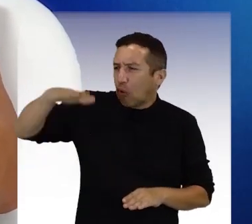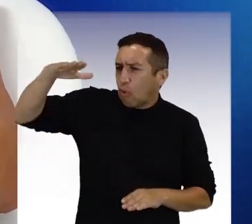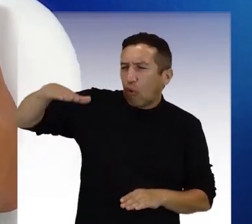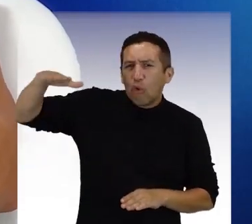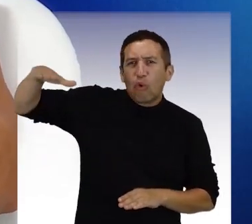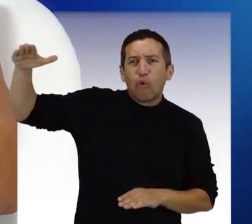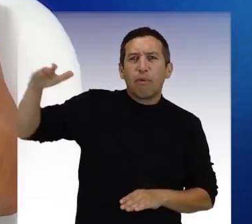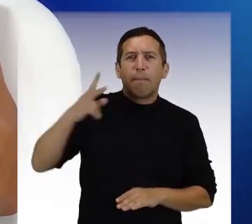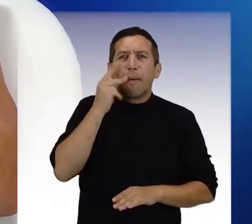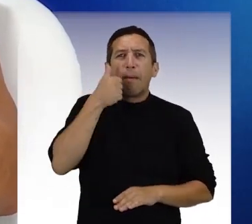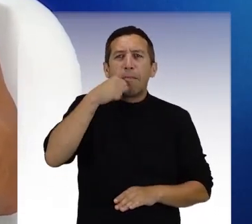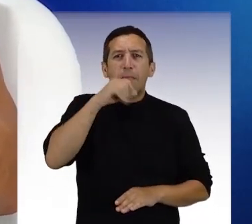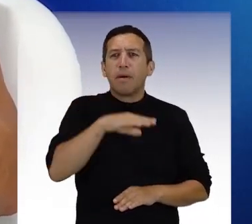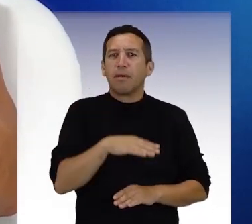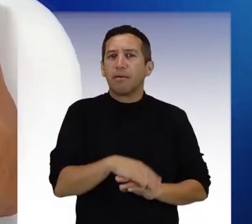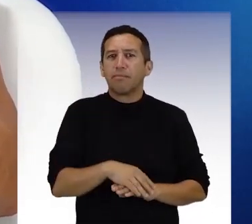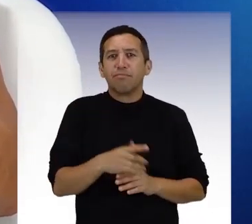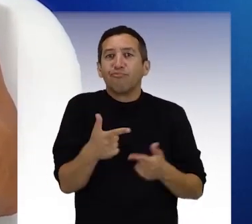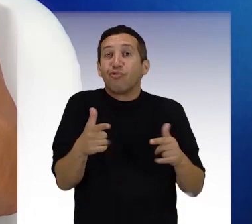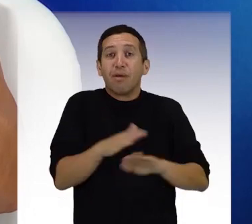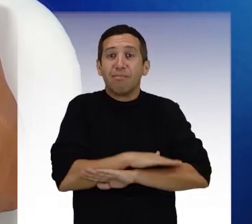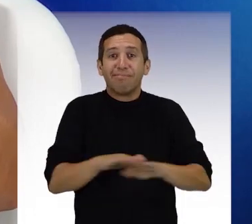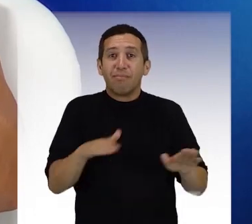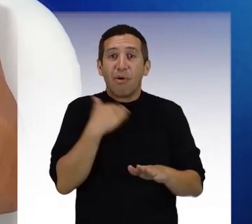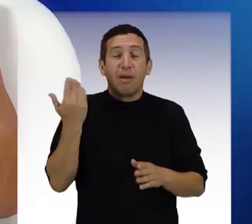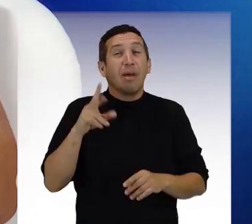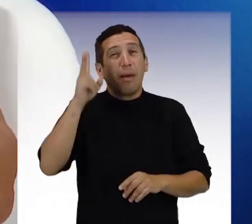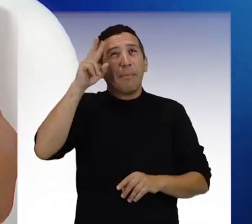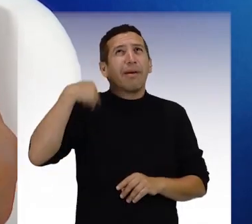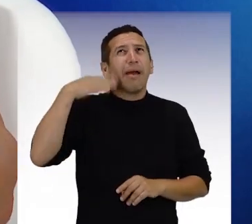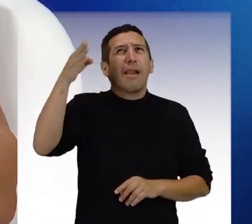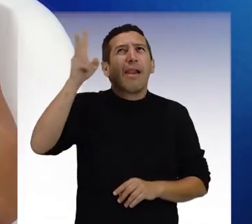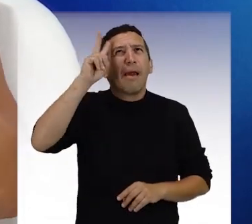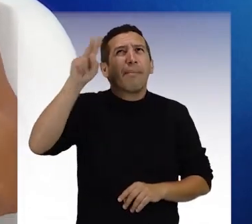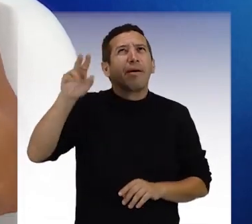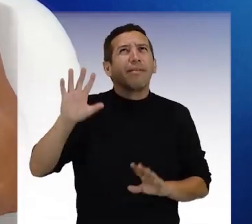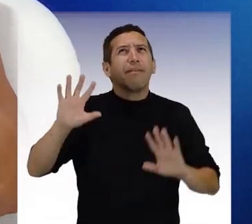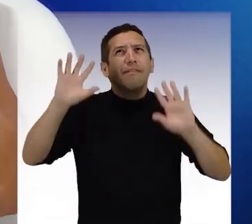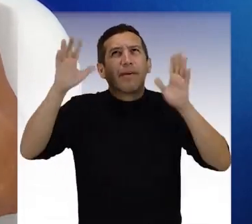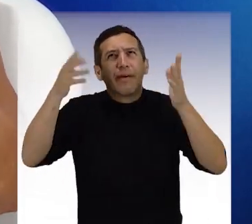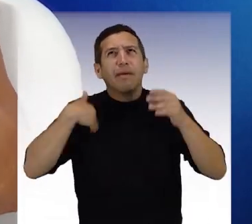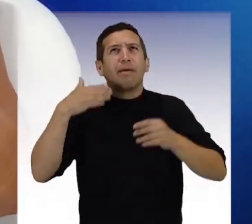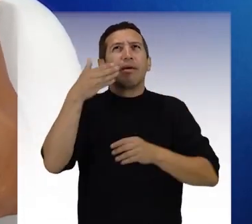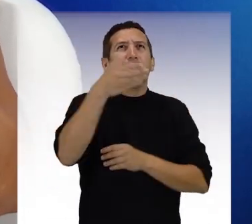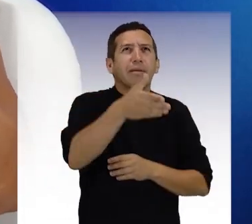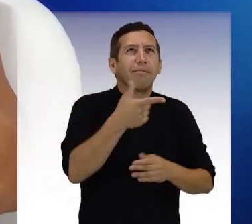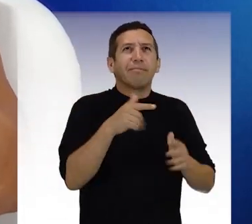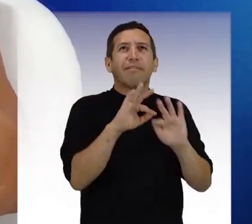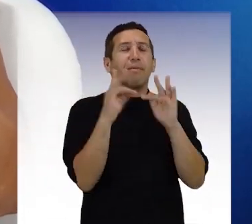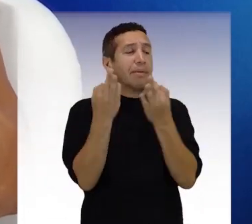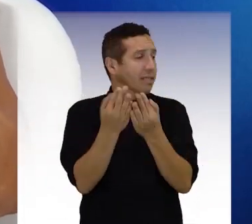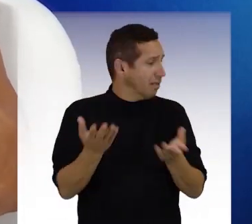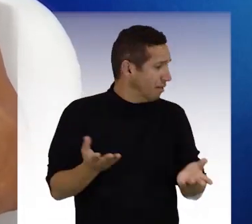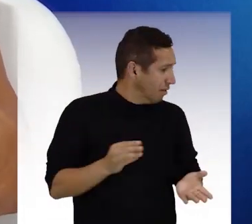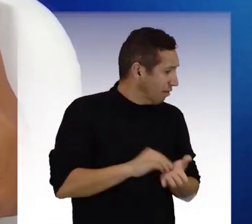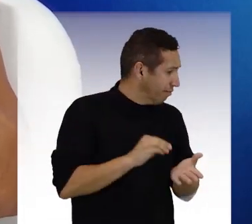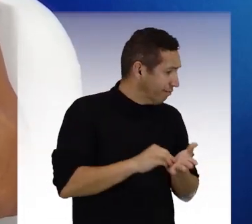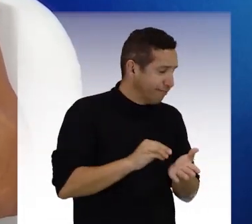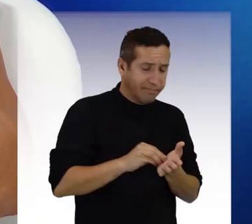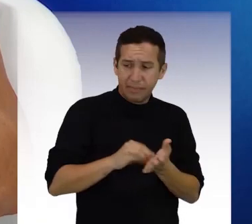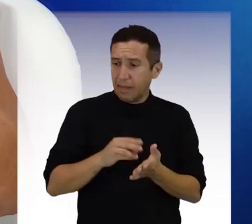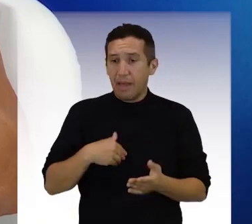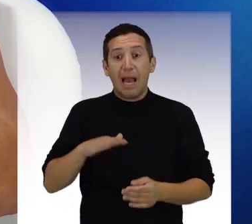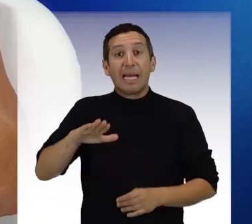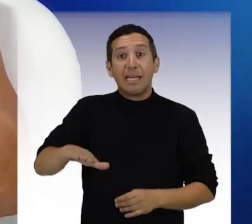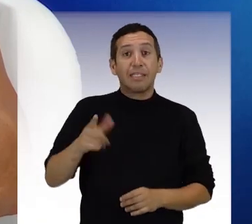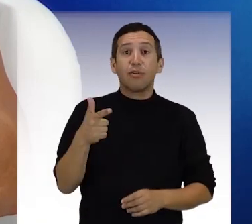Então, tudo isso leva a um sofrimento coletivo. É o vizinho que lembra da festa, o vizinho que ia no aniversário, é o